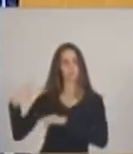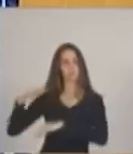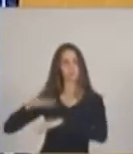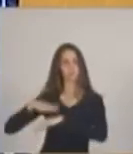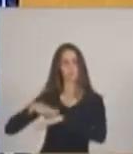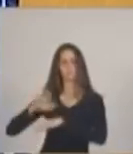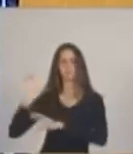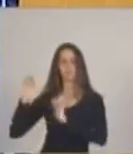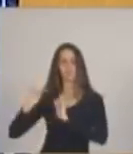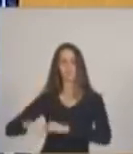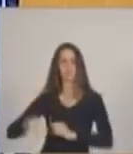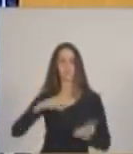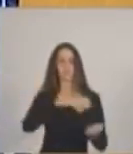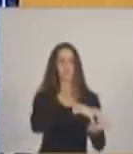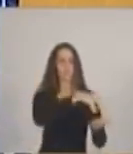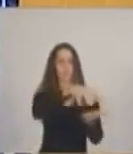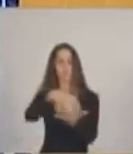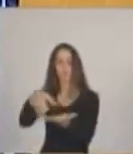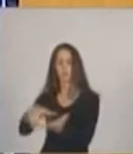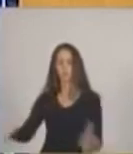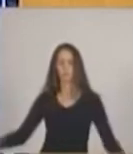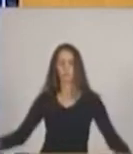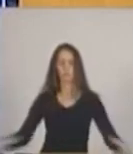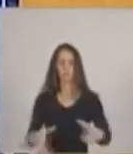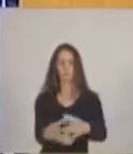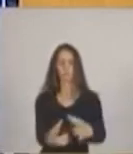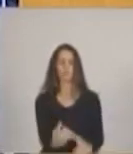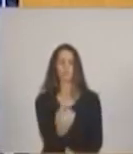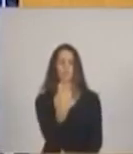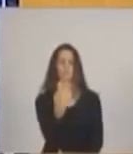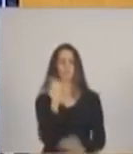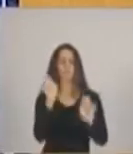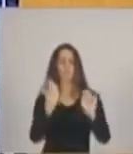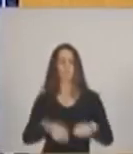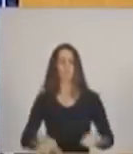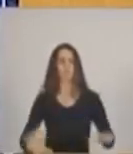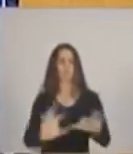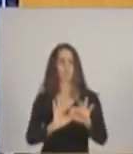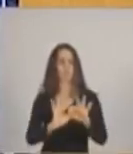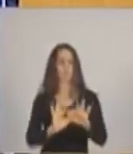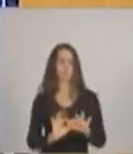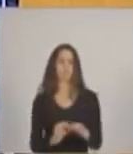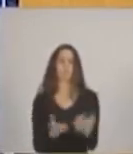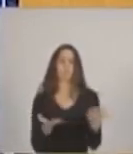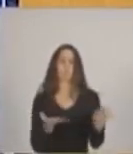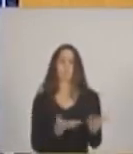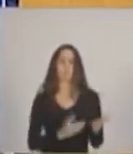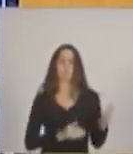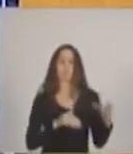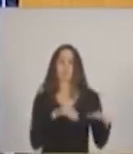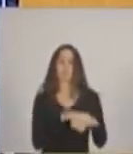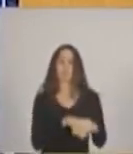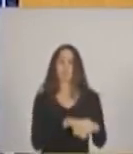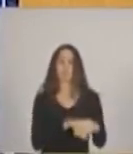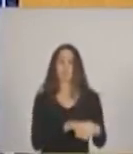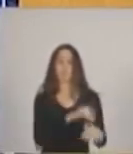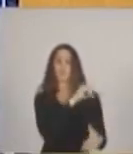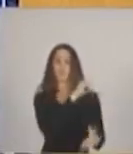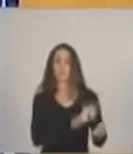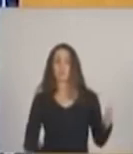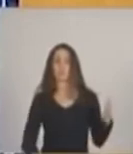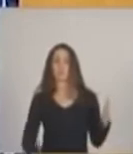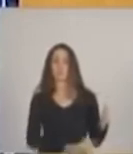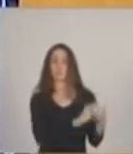de comarcas. Agora, hoje nós votamos aqui um decreto legislativo